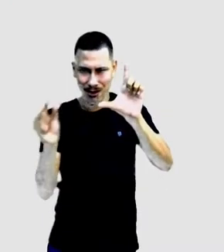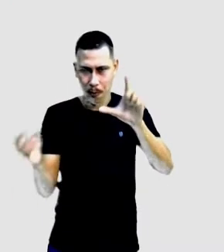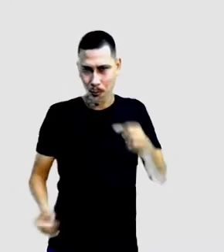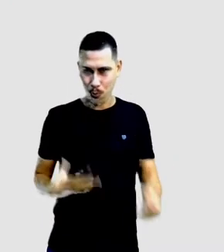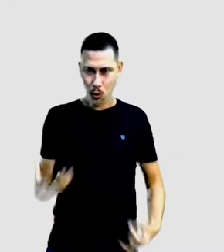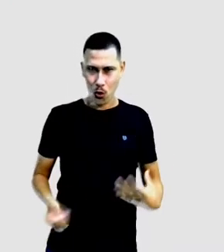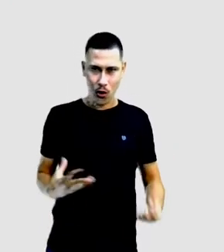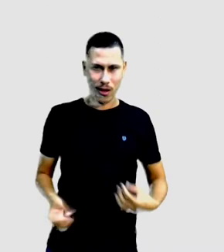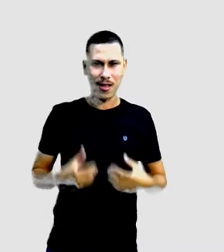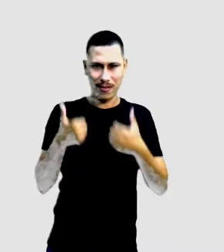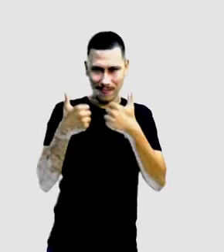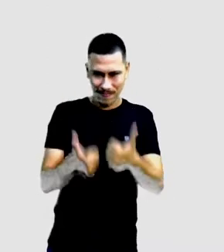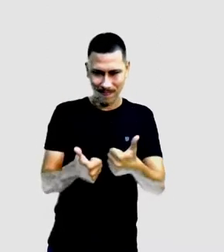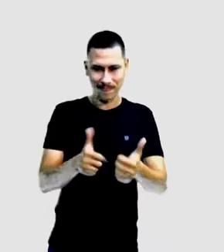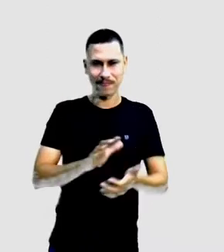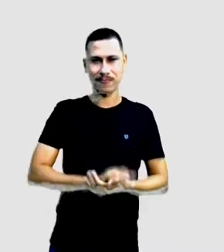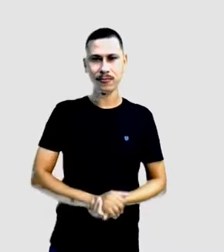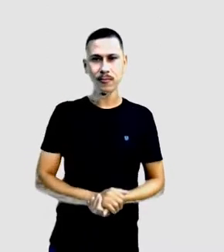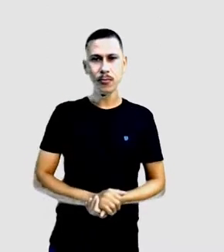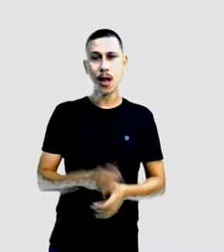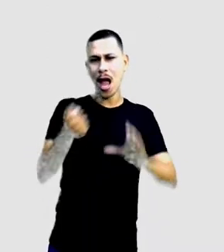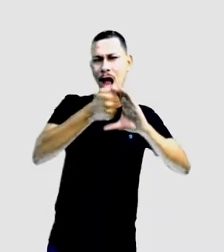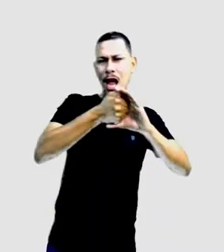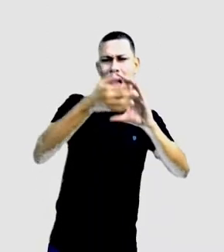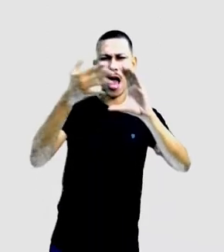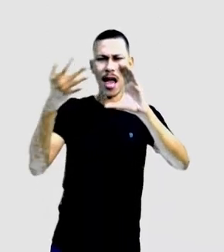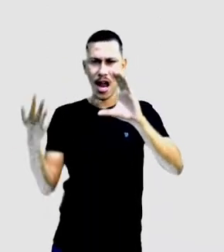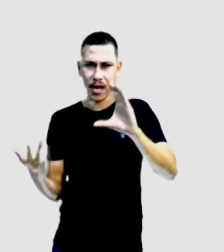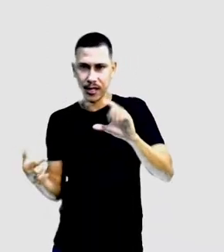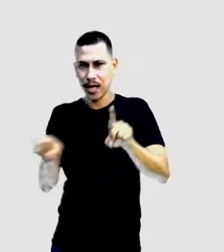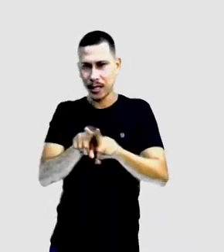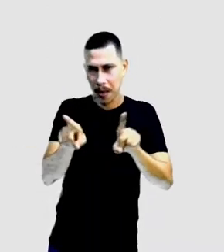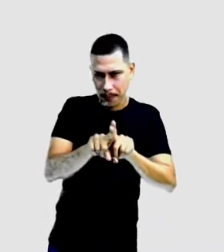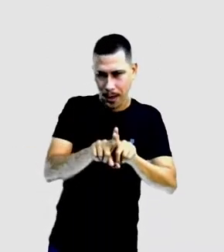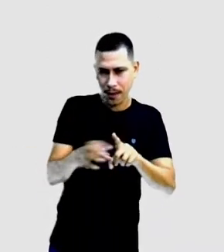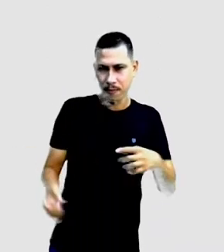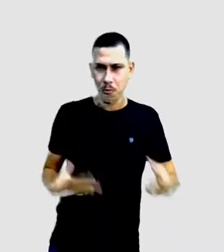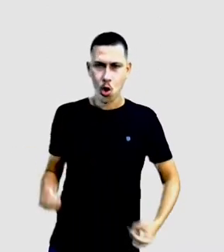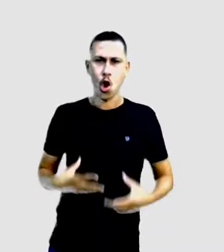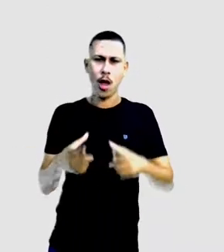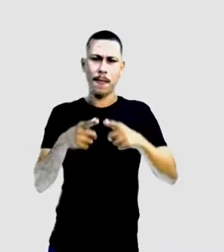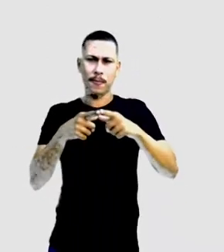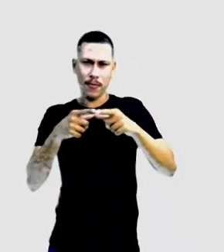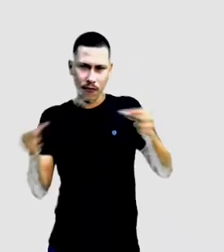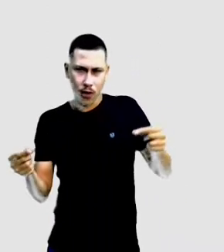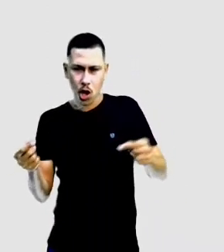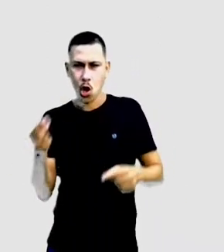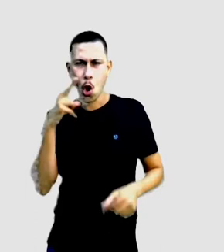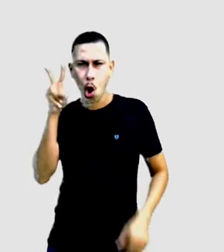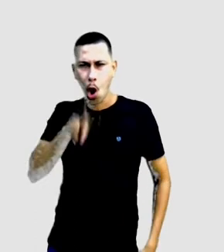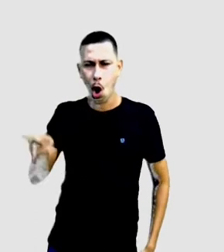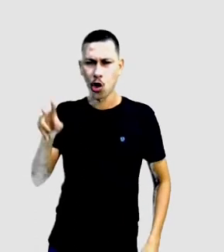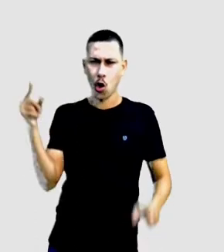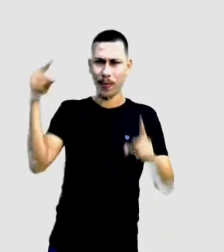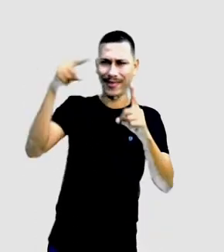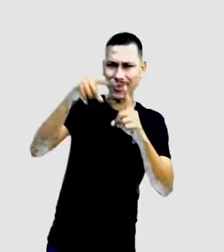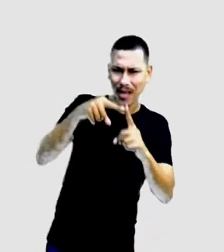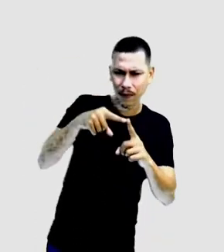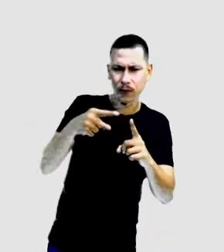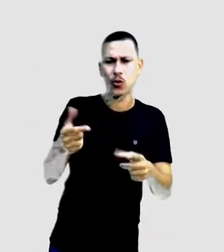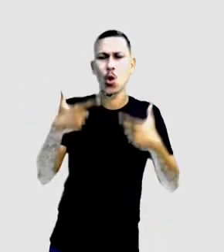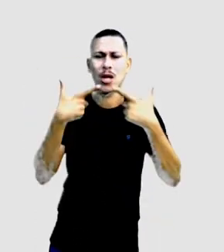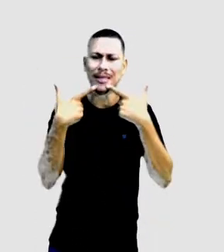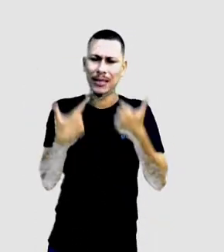poéticas, ok? E aí, quanto às características, os haikais são poemas objetivos, uma linguagem